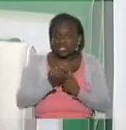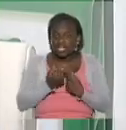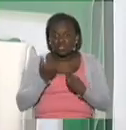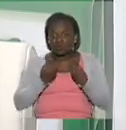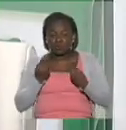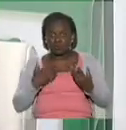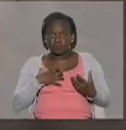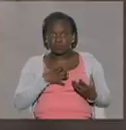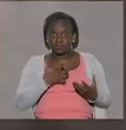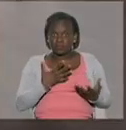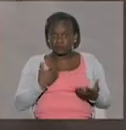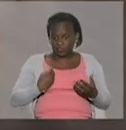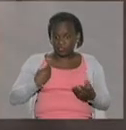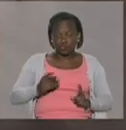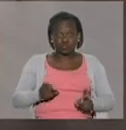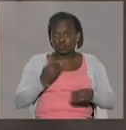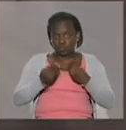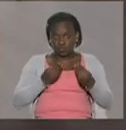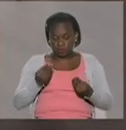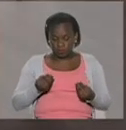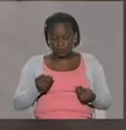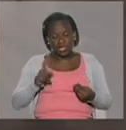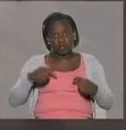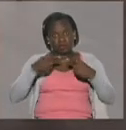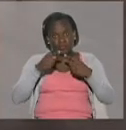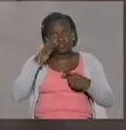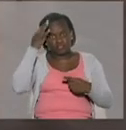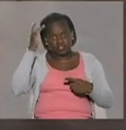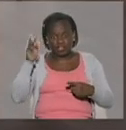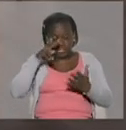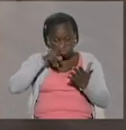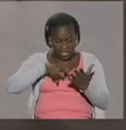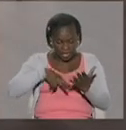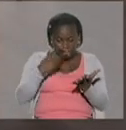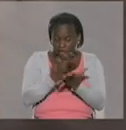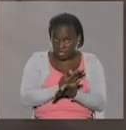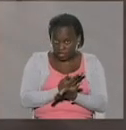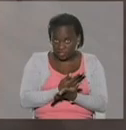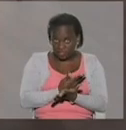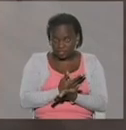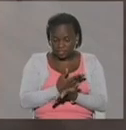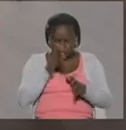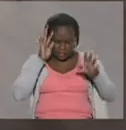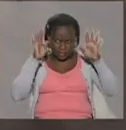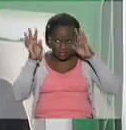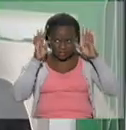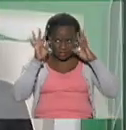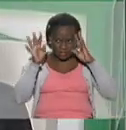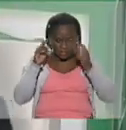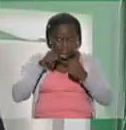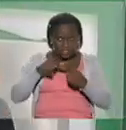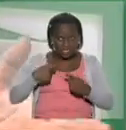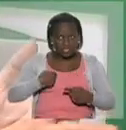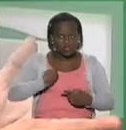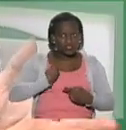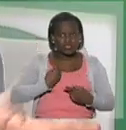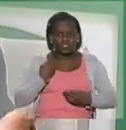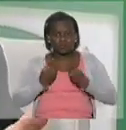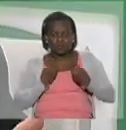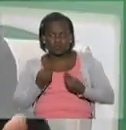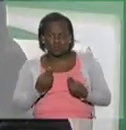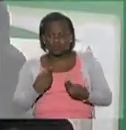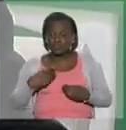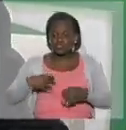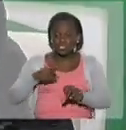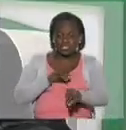transformações sociais e toco a minha vida? Isso é filosofar. Você lê o que está acontecendo e elaborar a sua postura.